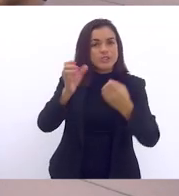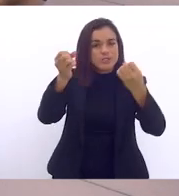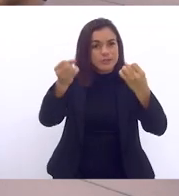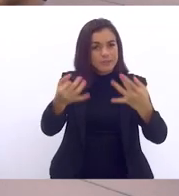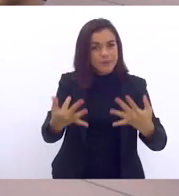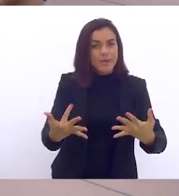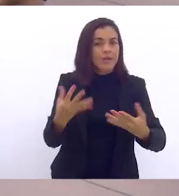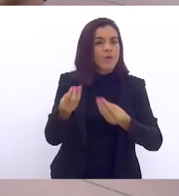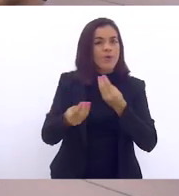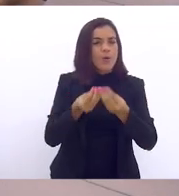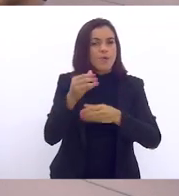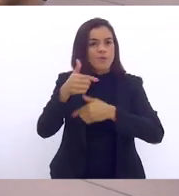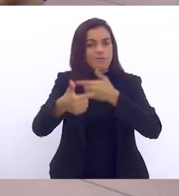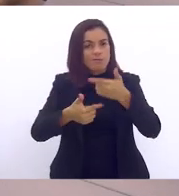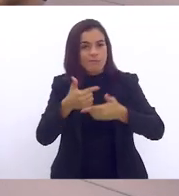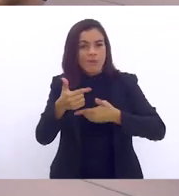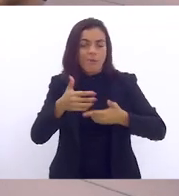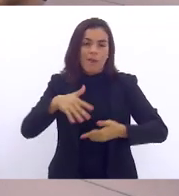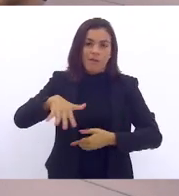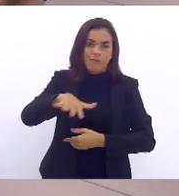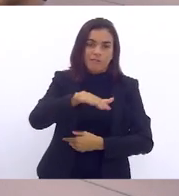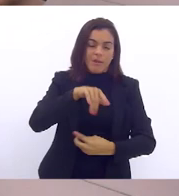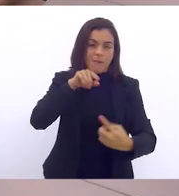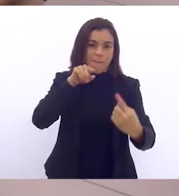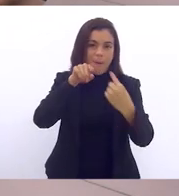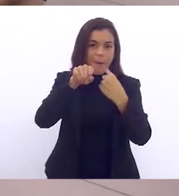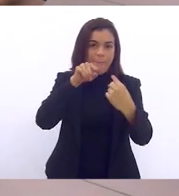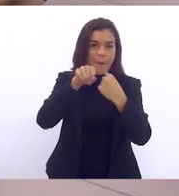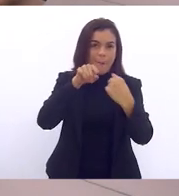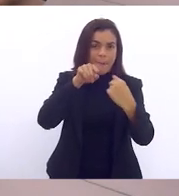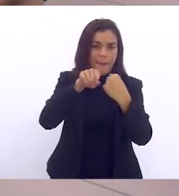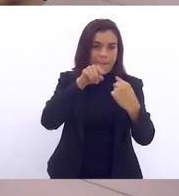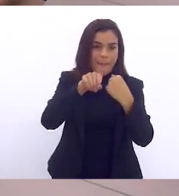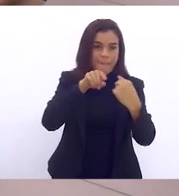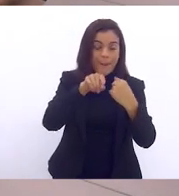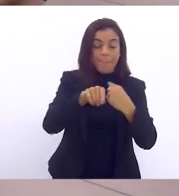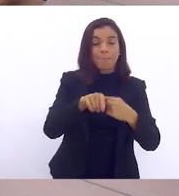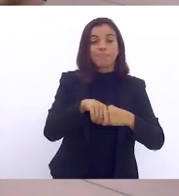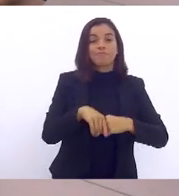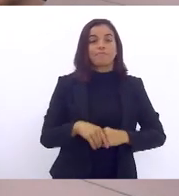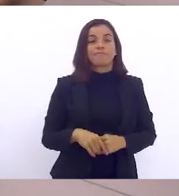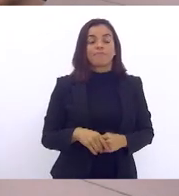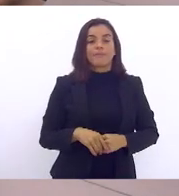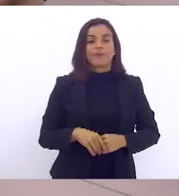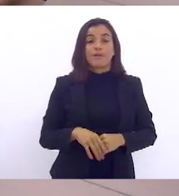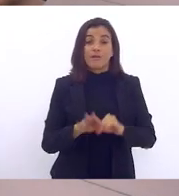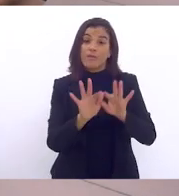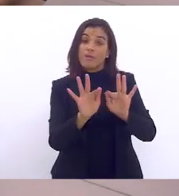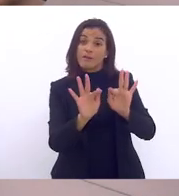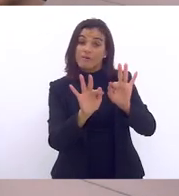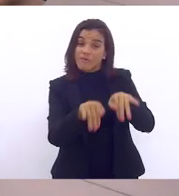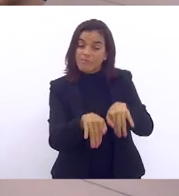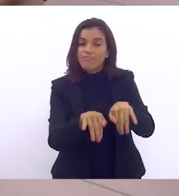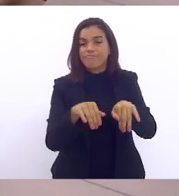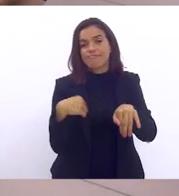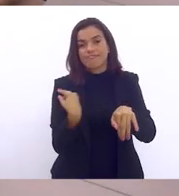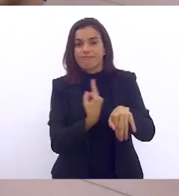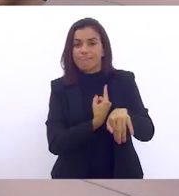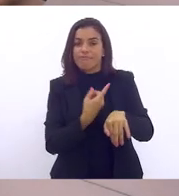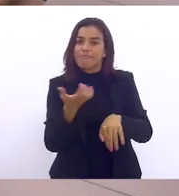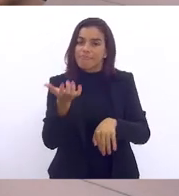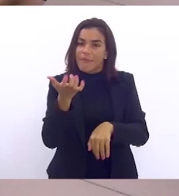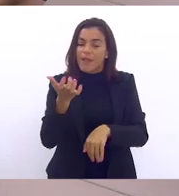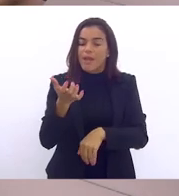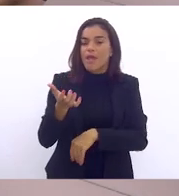desempenhando na rodovia e depois disso nós gostaríamos muito de escutar o